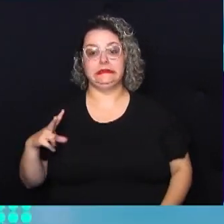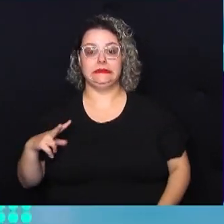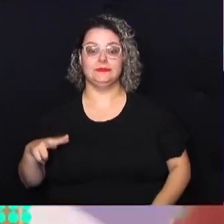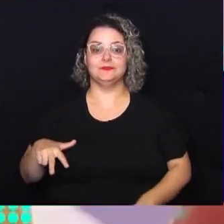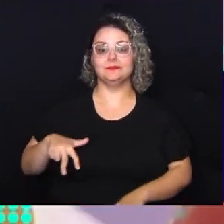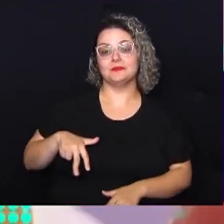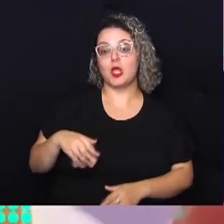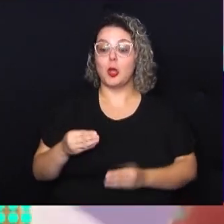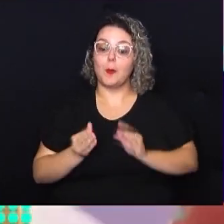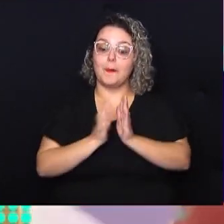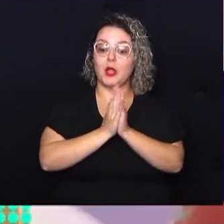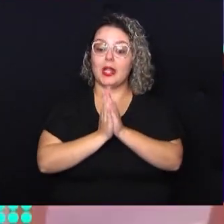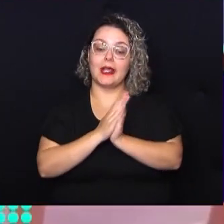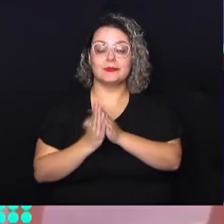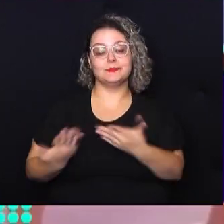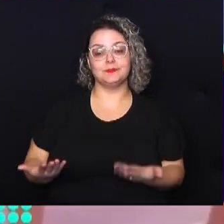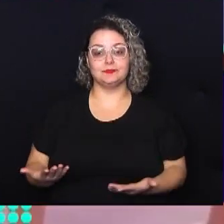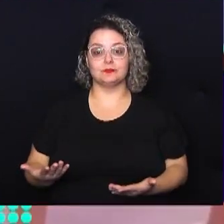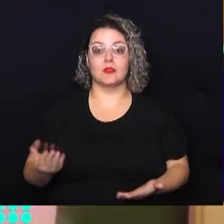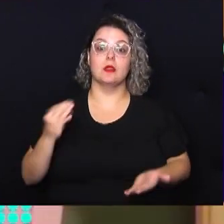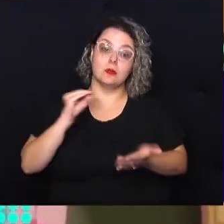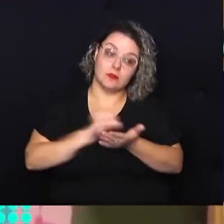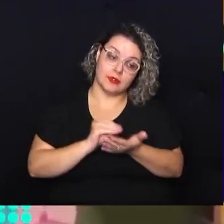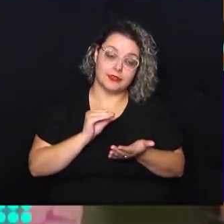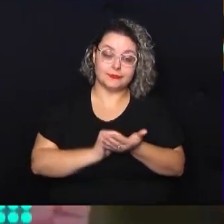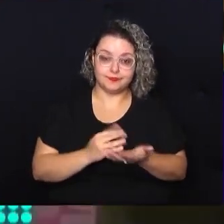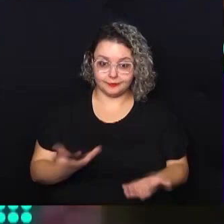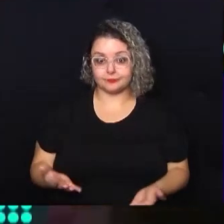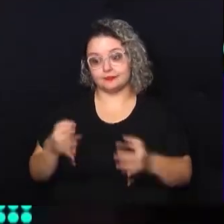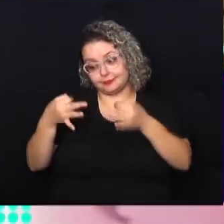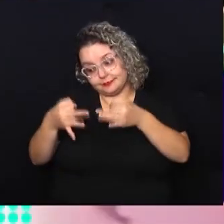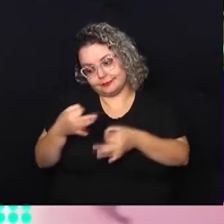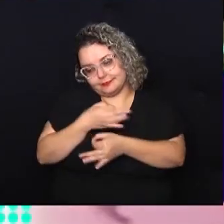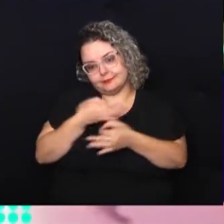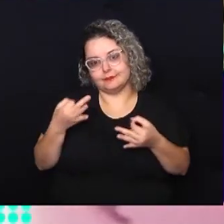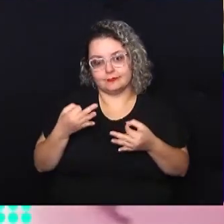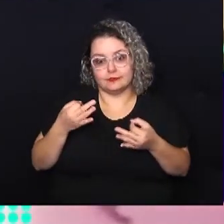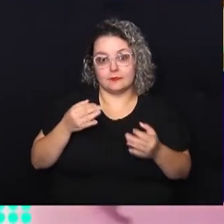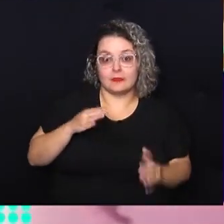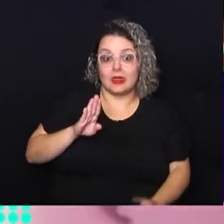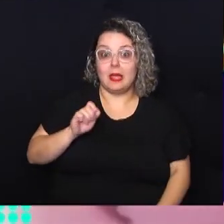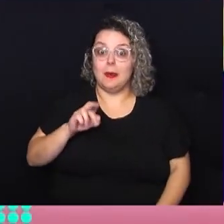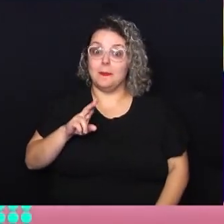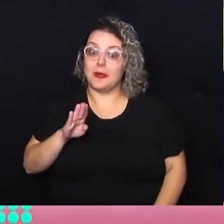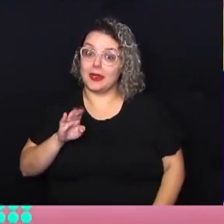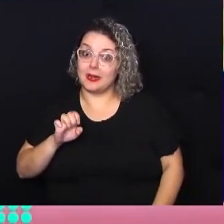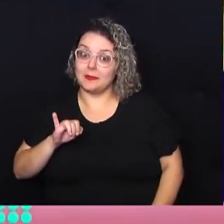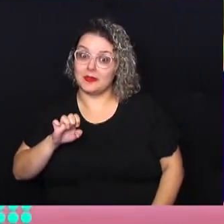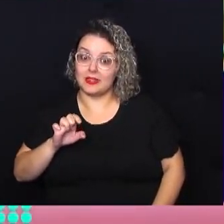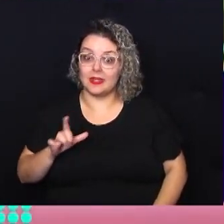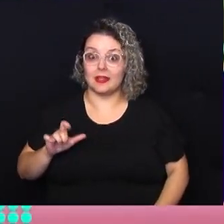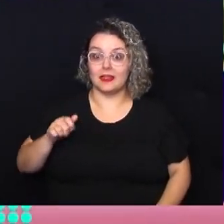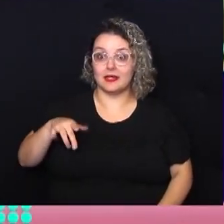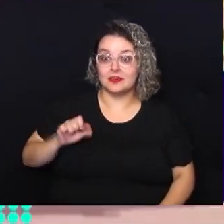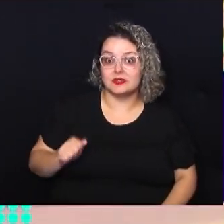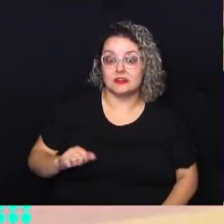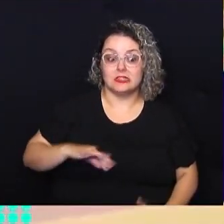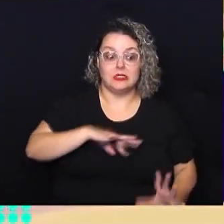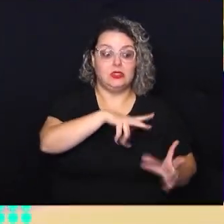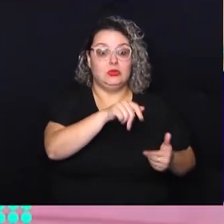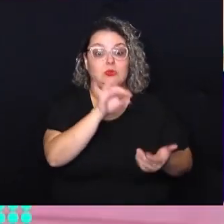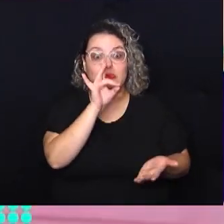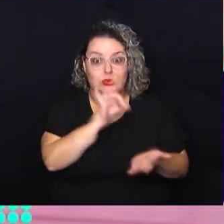Barbie. Por conta de suas imperfeições, ela acabou saindo da Barbilândia e foi parar no mundo humano. Lá,